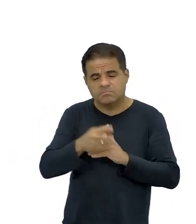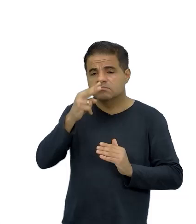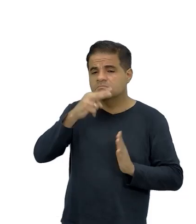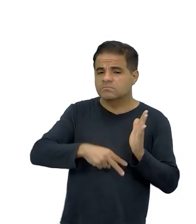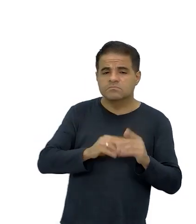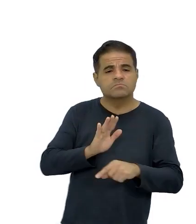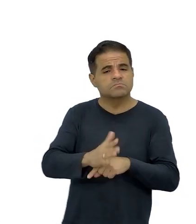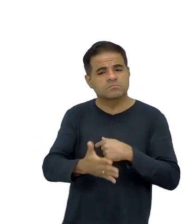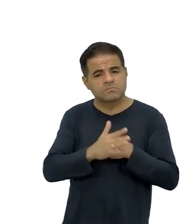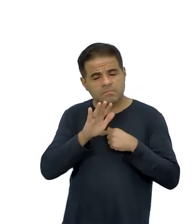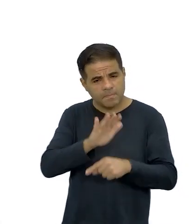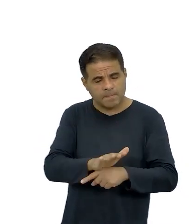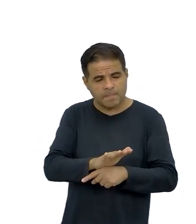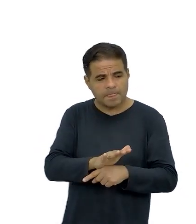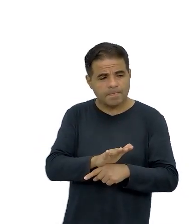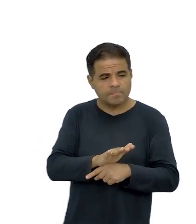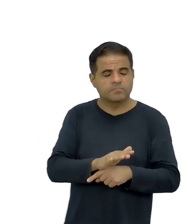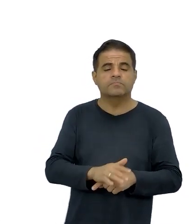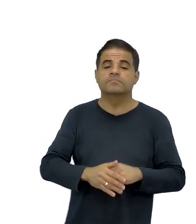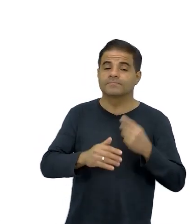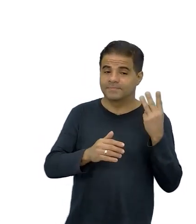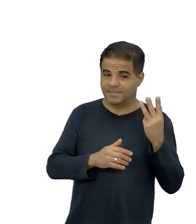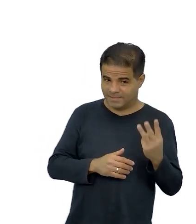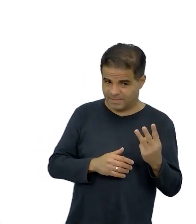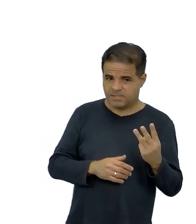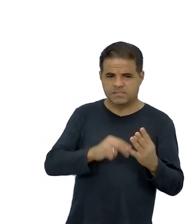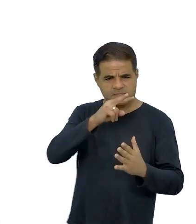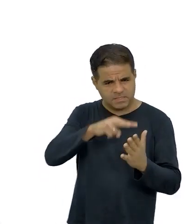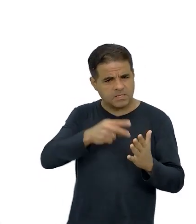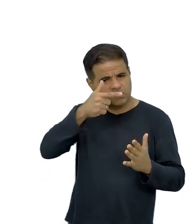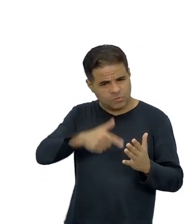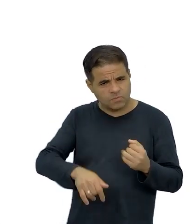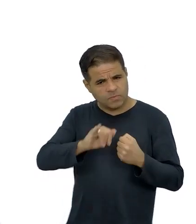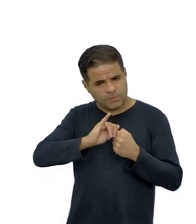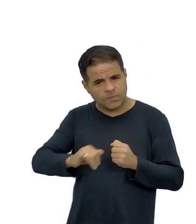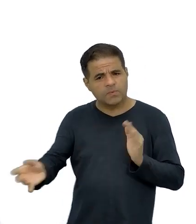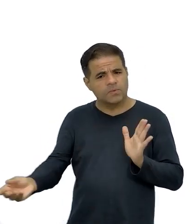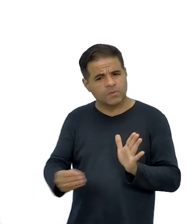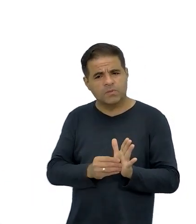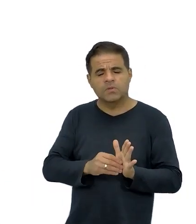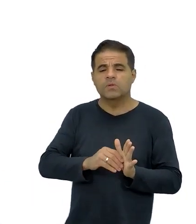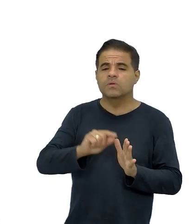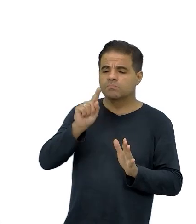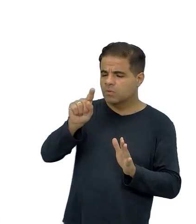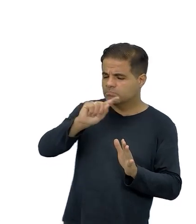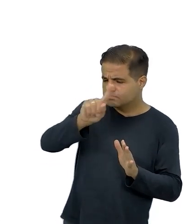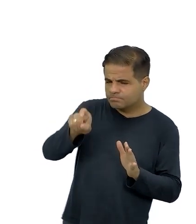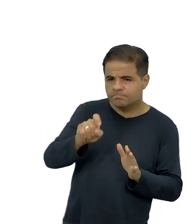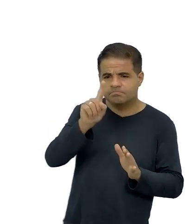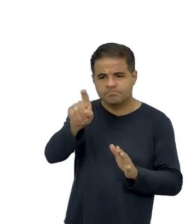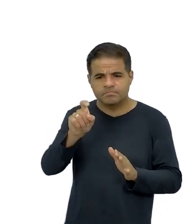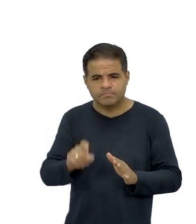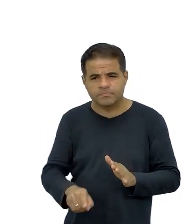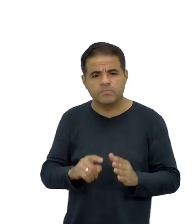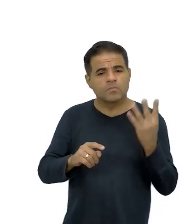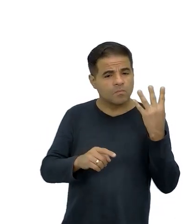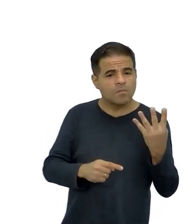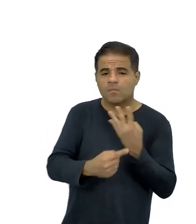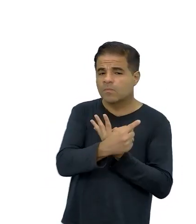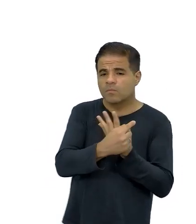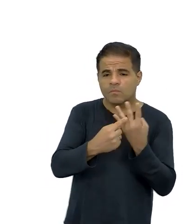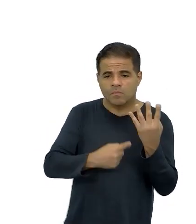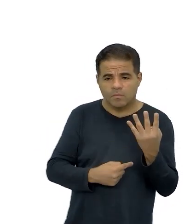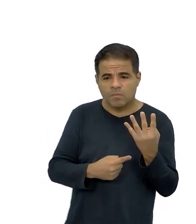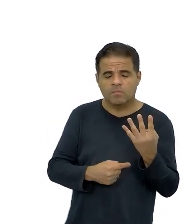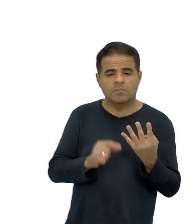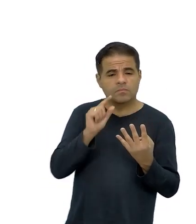leitura colaborativa. Na 3, reler a lenda e destacar os sinais de pontuação. E na 4,